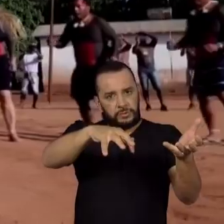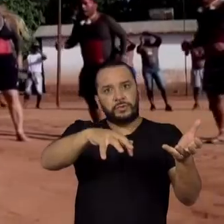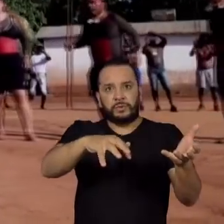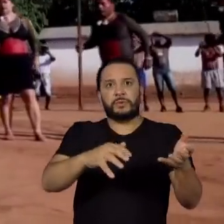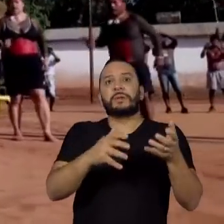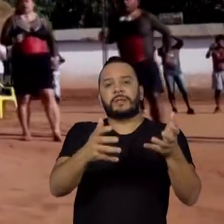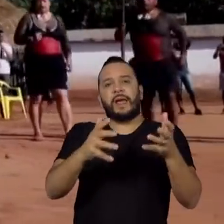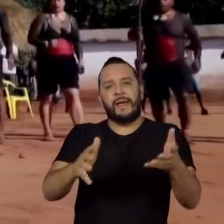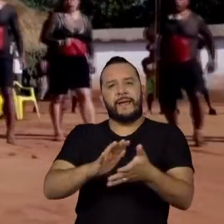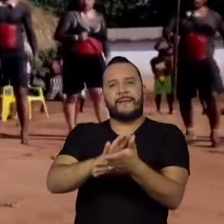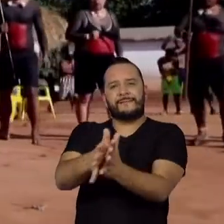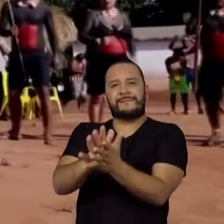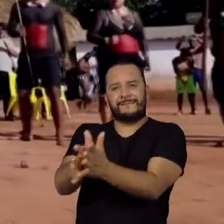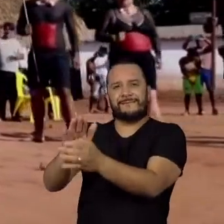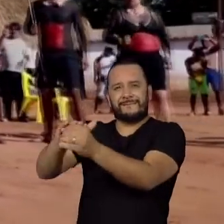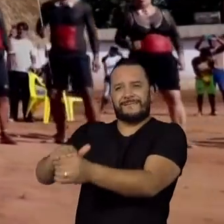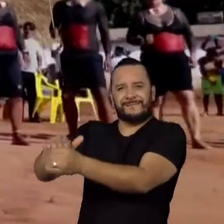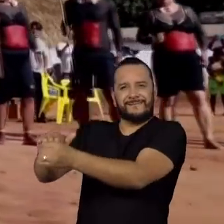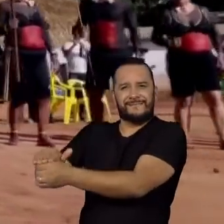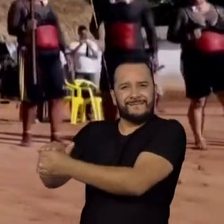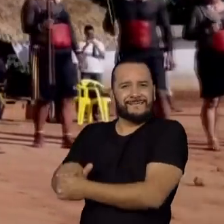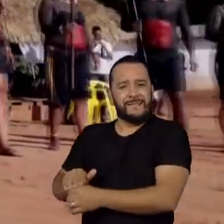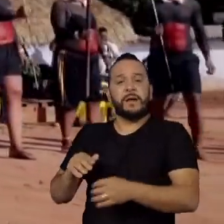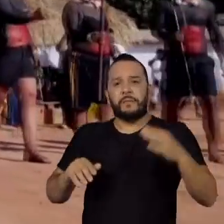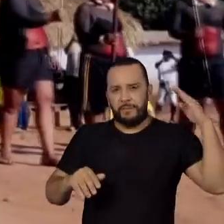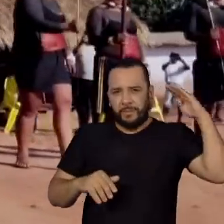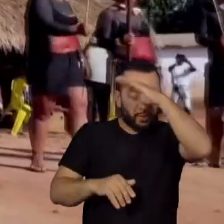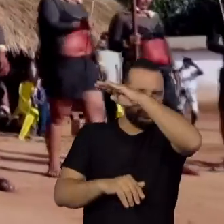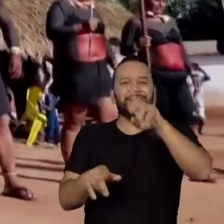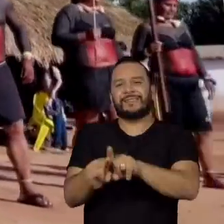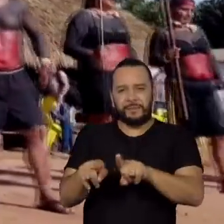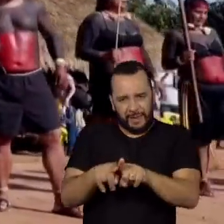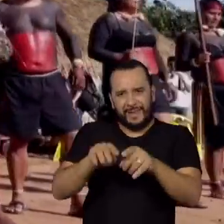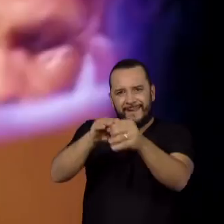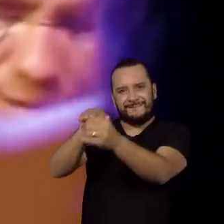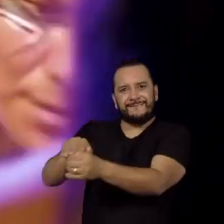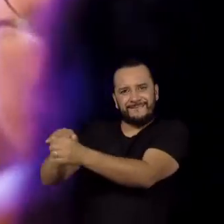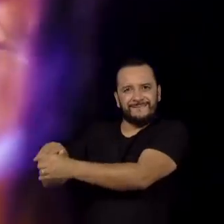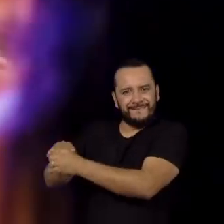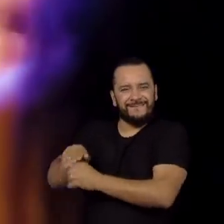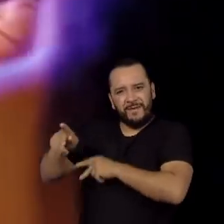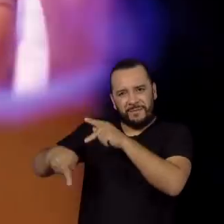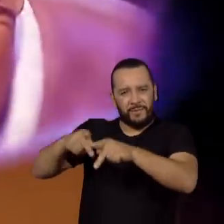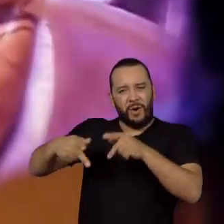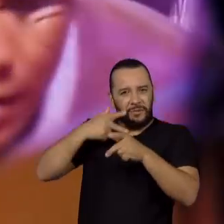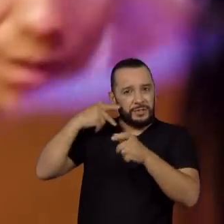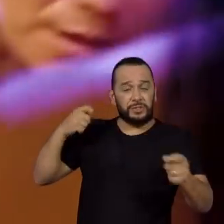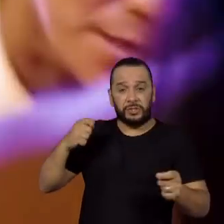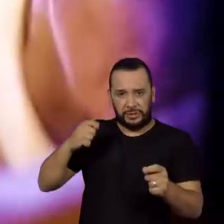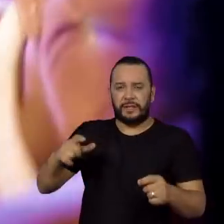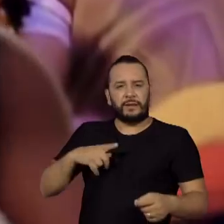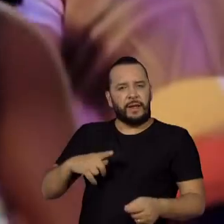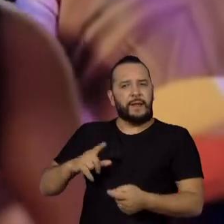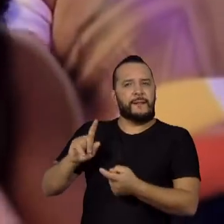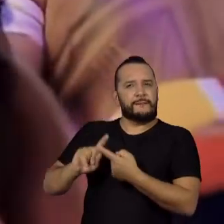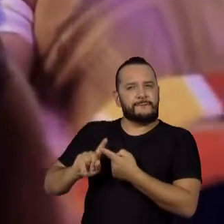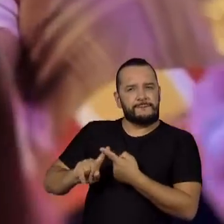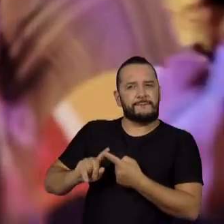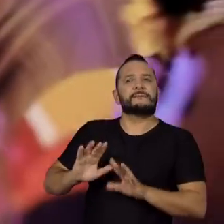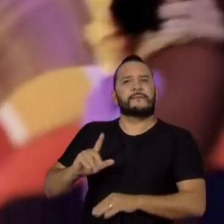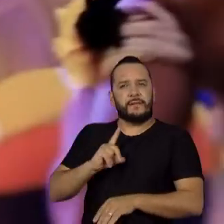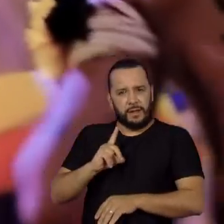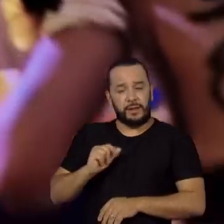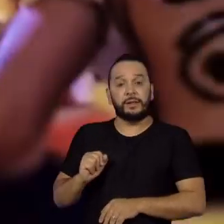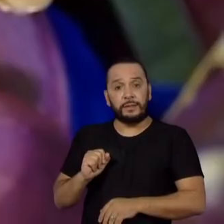nutrido e fomentado pelos discursos do presidente. Entre as ameaças institucionais, o documento aponta